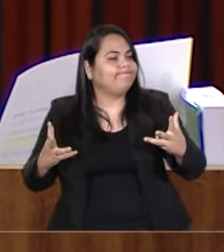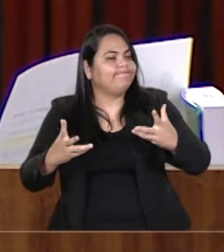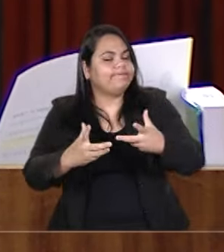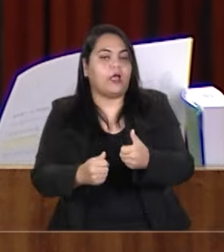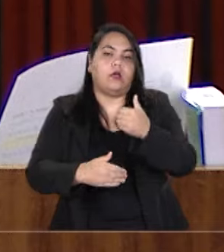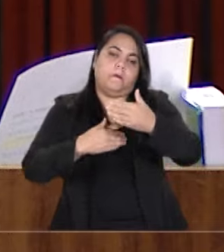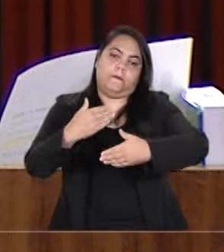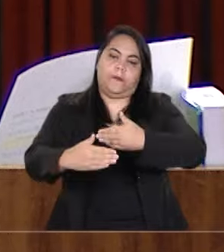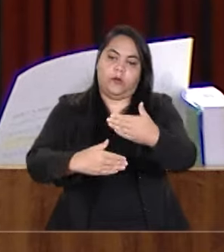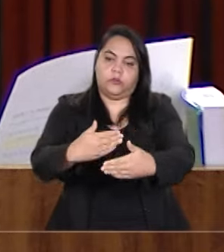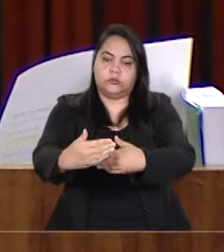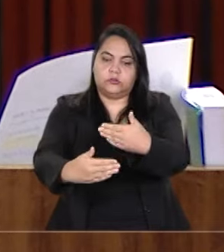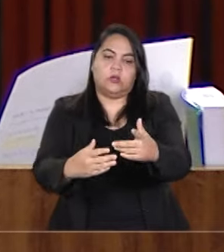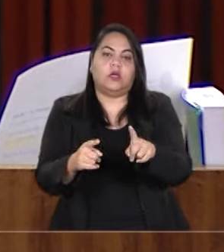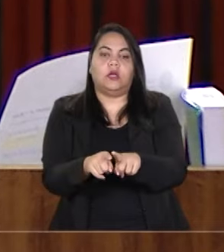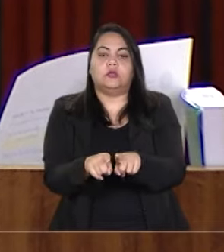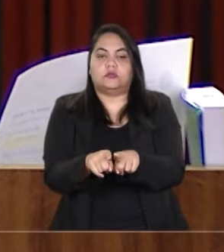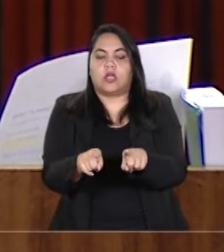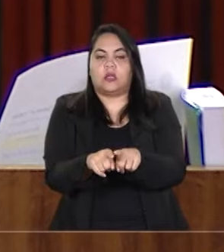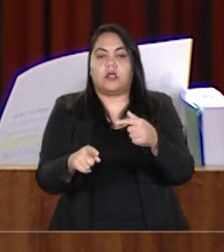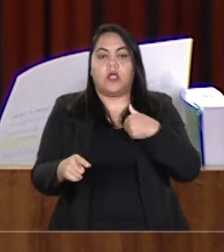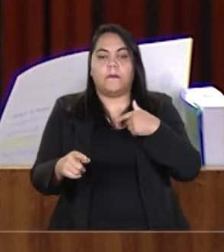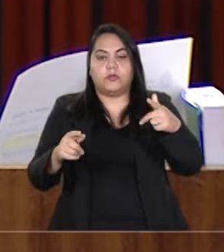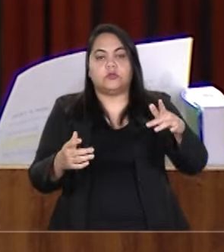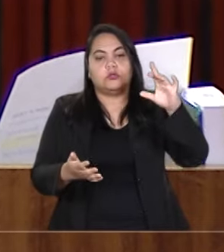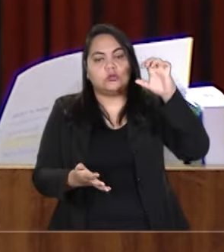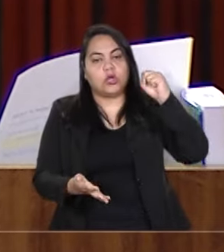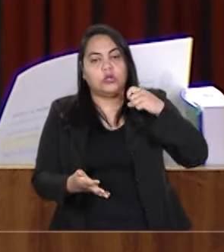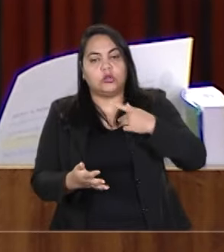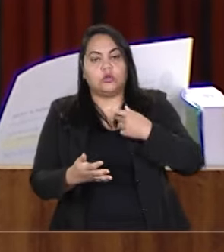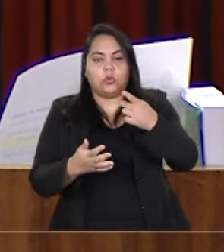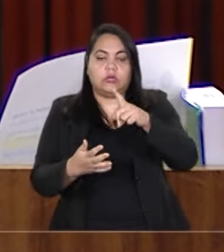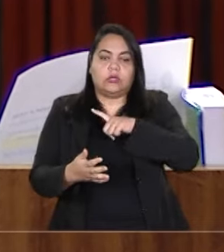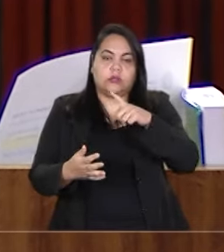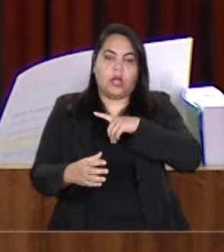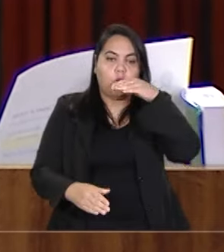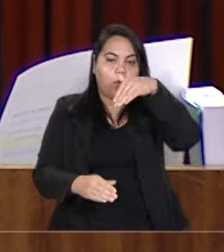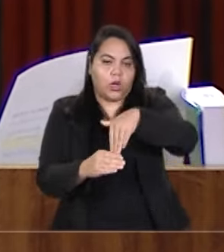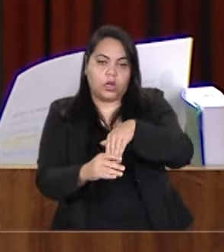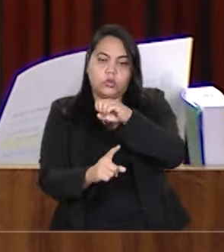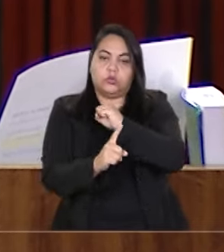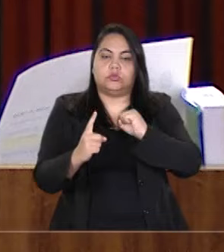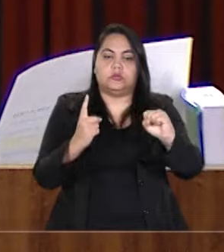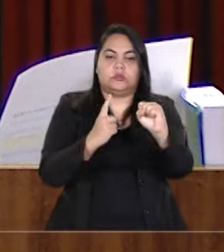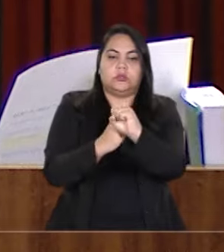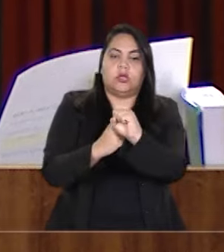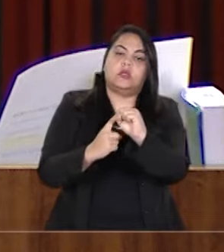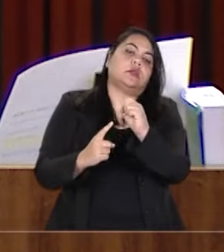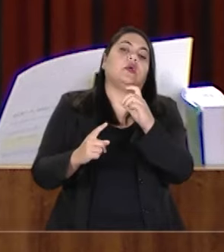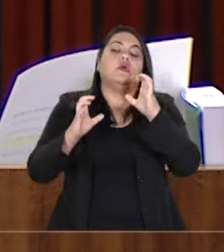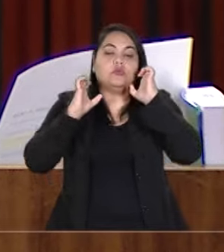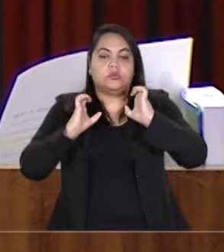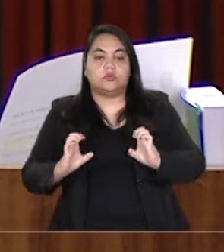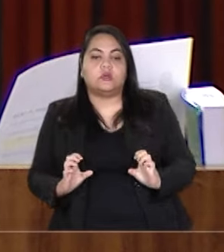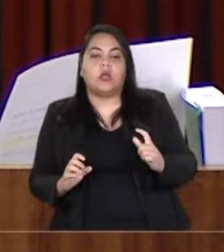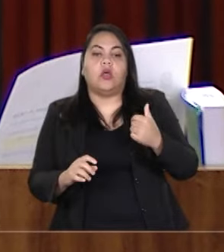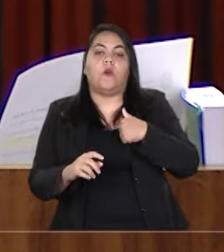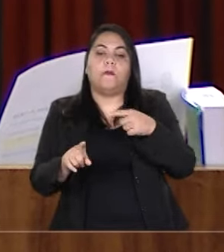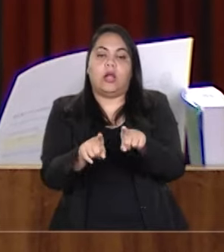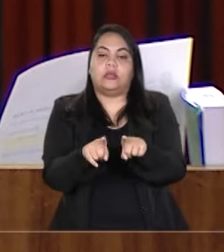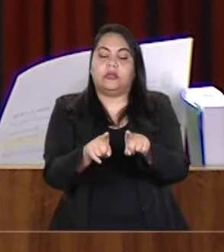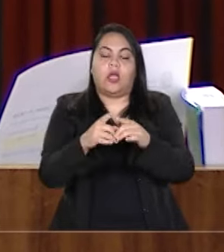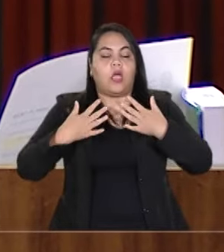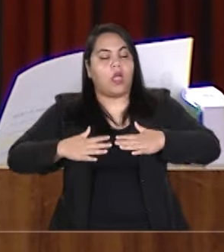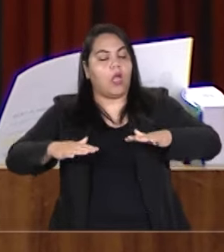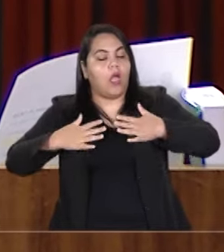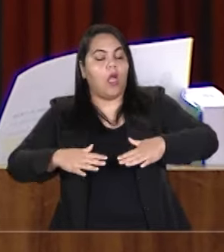processo, com todas as providências adotadas para que o eleitor, o cidadão brasileiro, tenha tranquilidade e